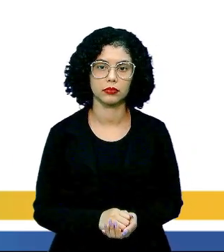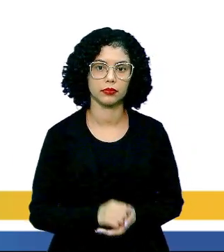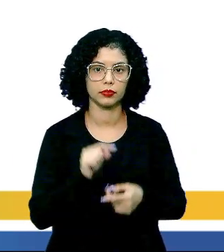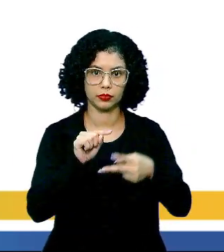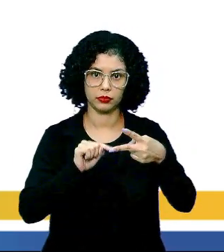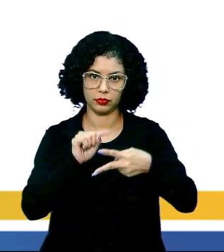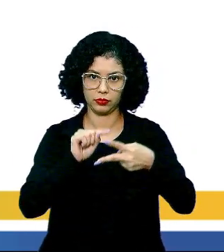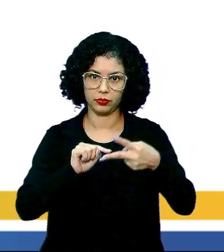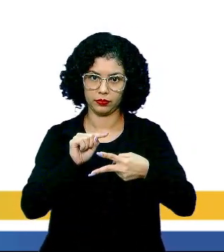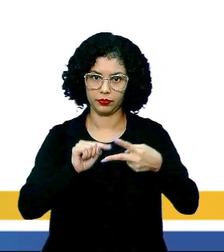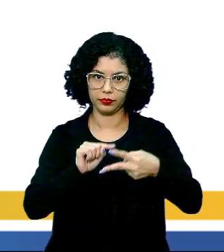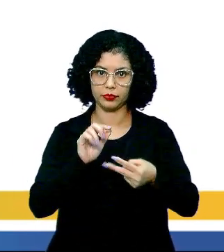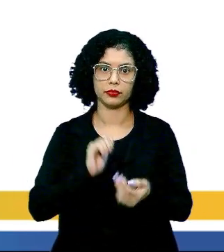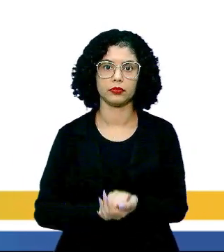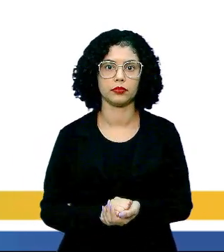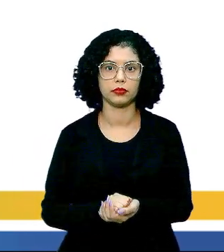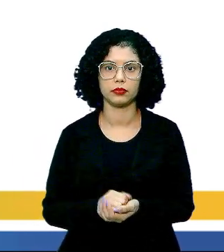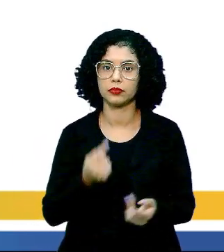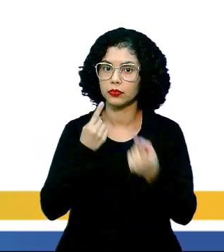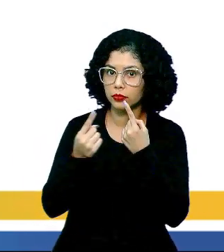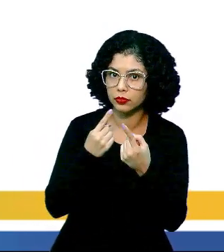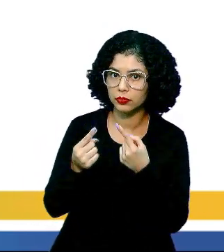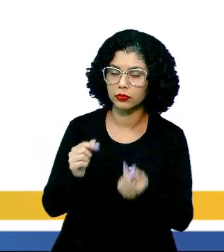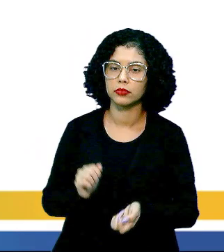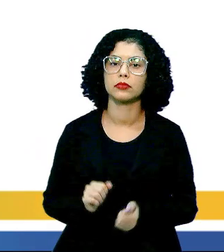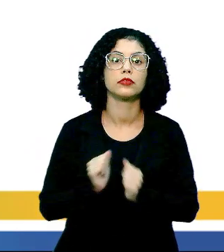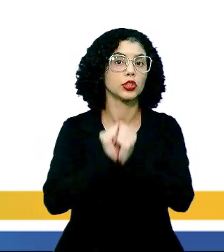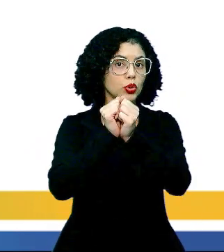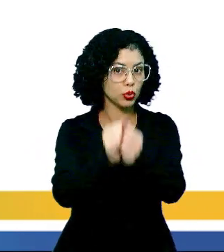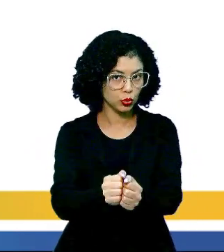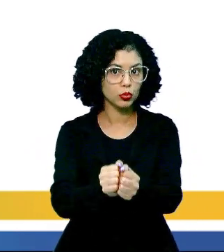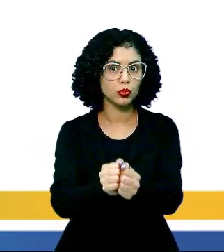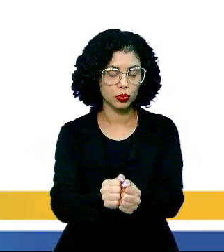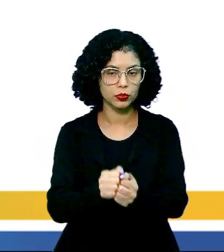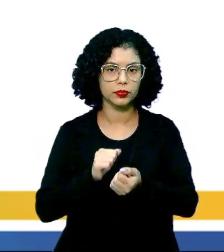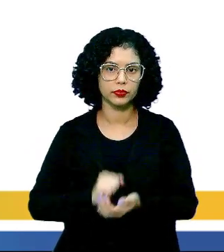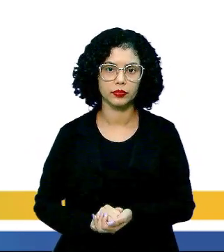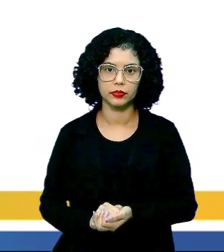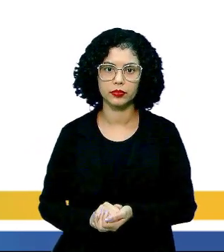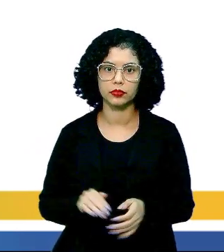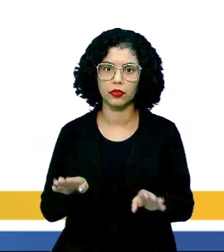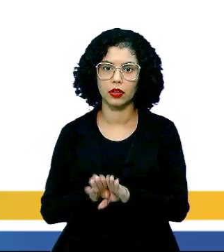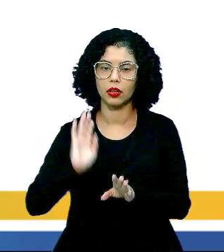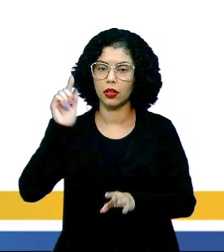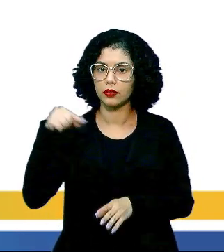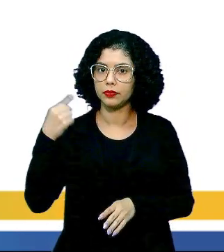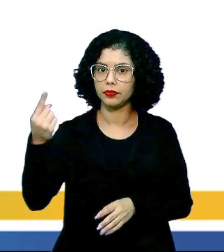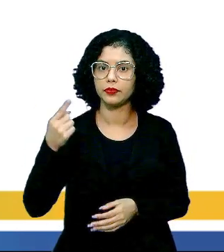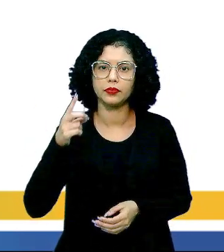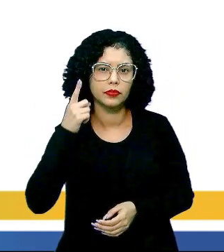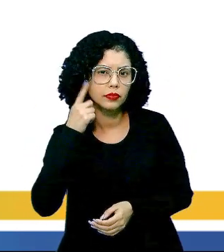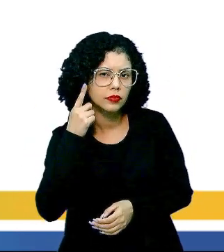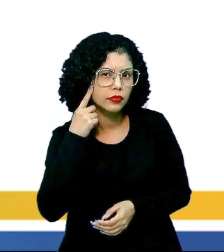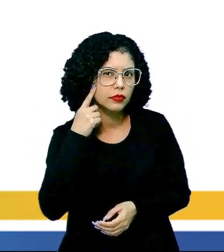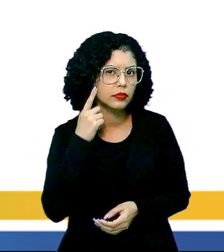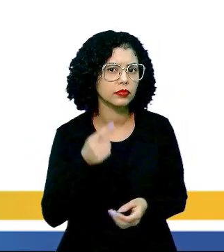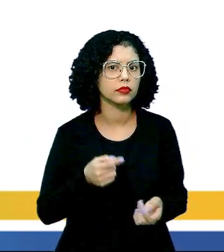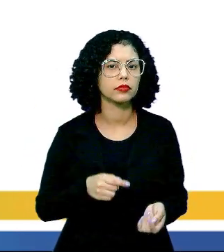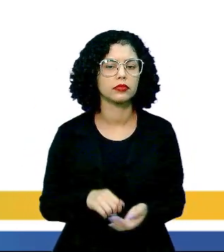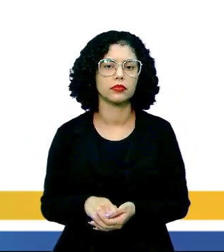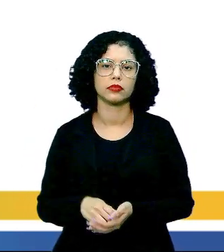nas duas indagações, conversar, torcer juntos, nós temos aquele check,